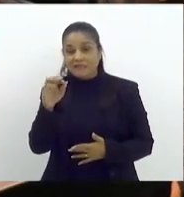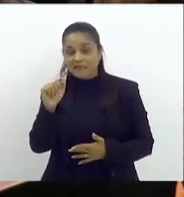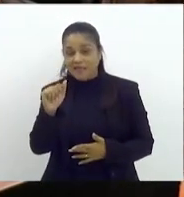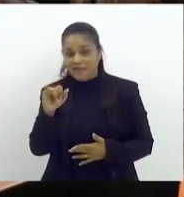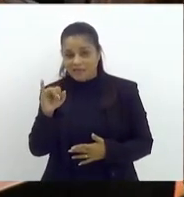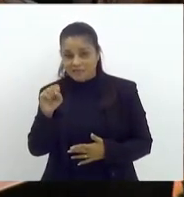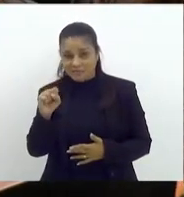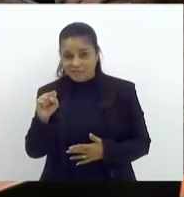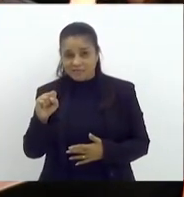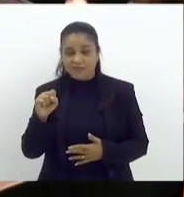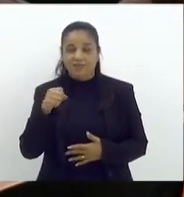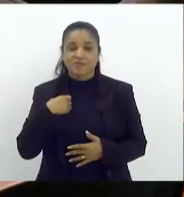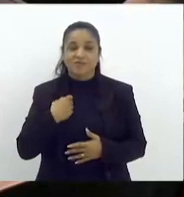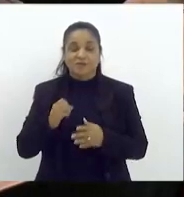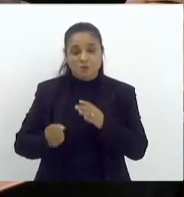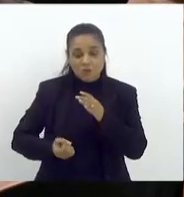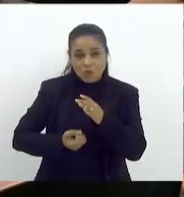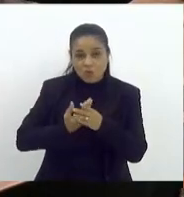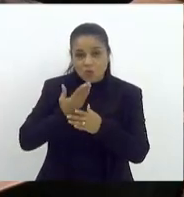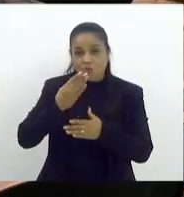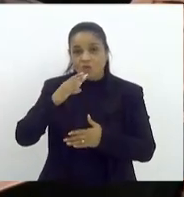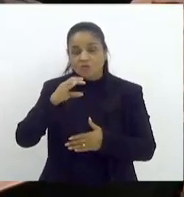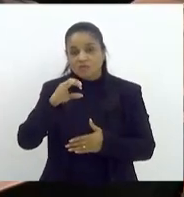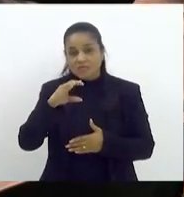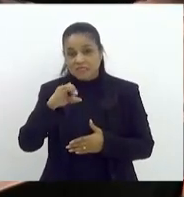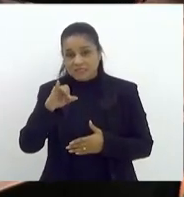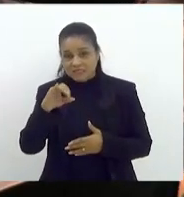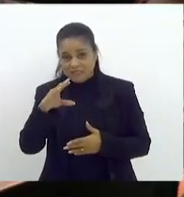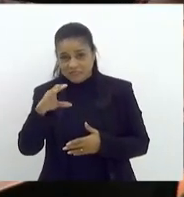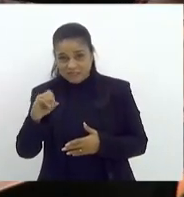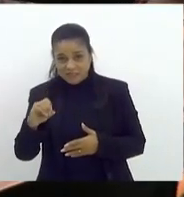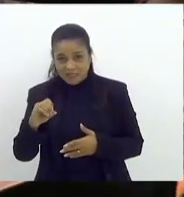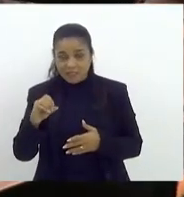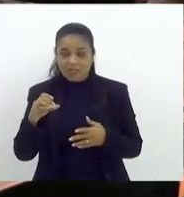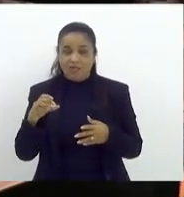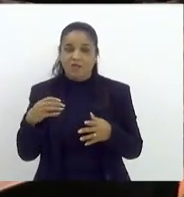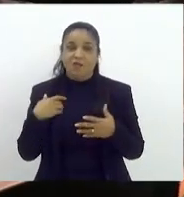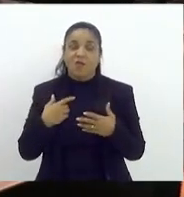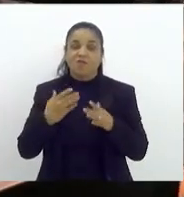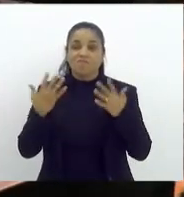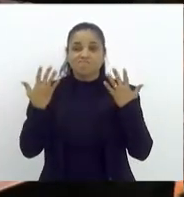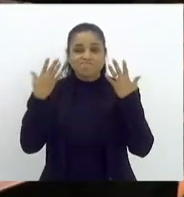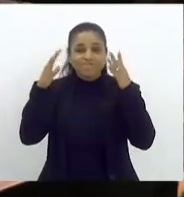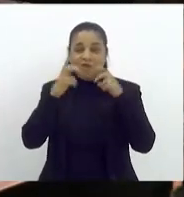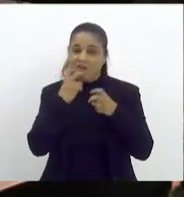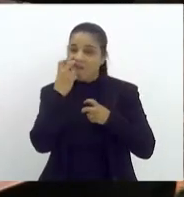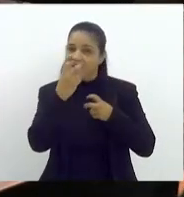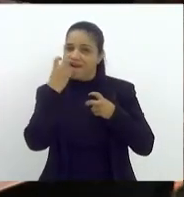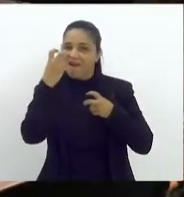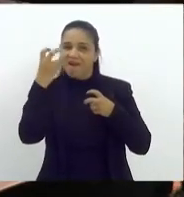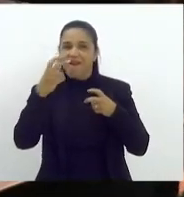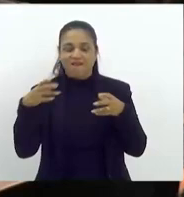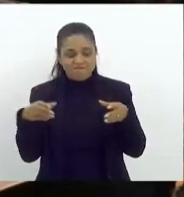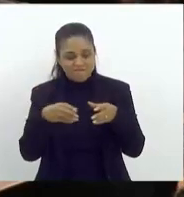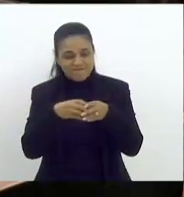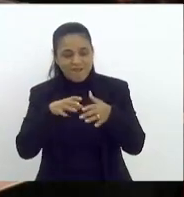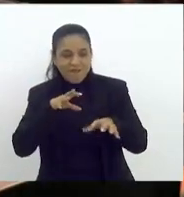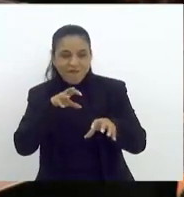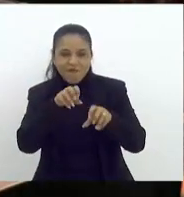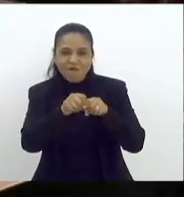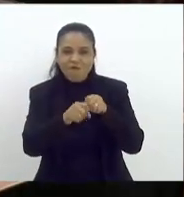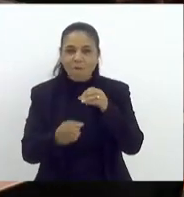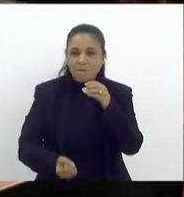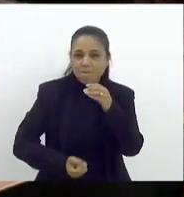sou oriunda do SIC levantar o nome aqui do comando selva que eu não ouvi Mas que foi formador de uma galera tá ligado